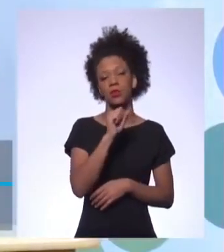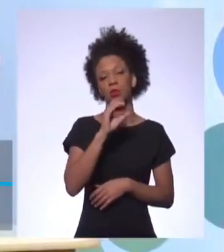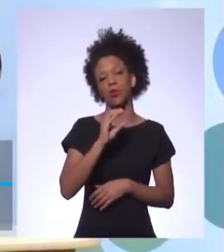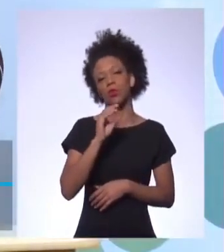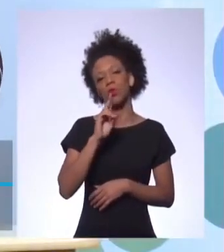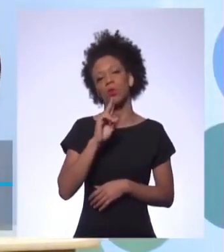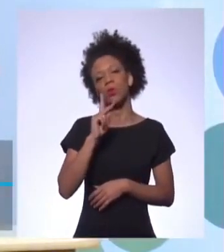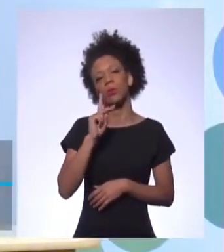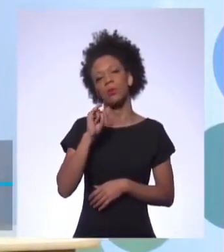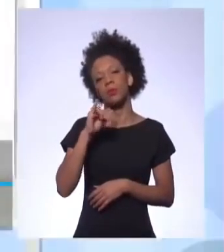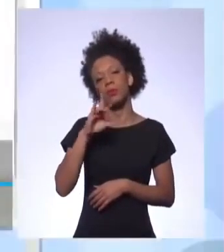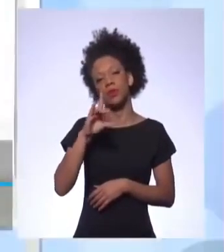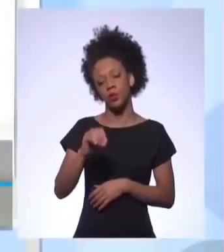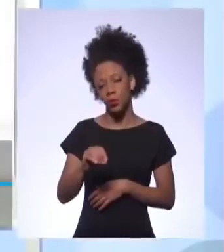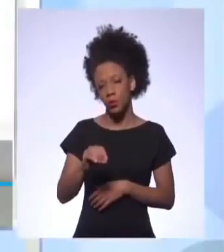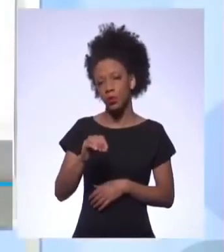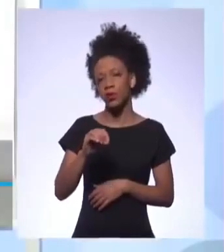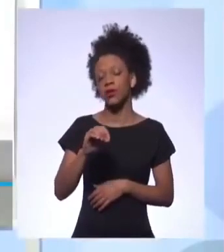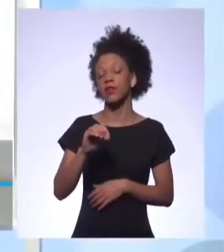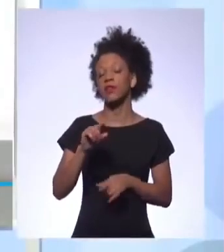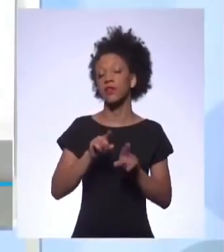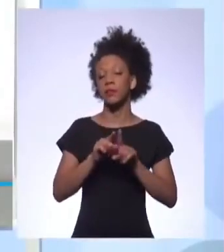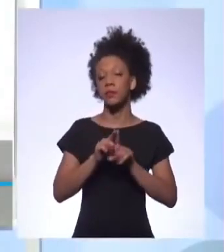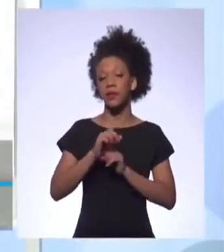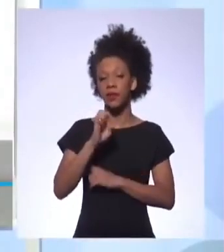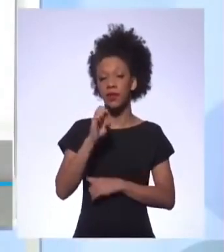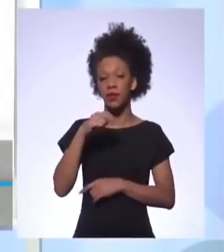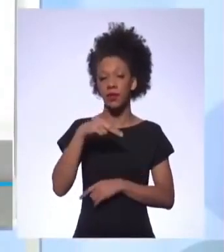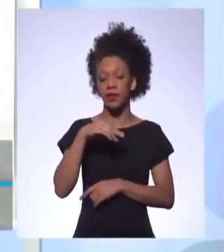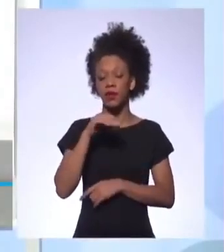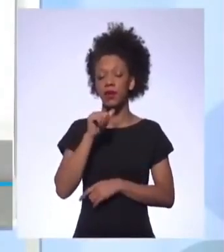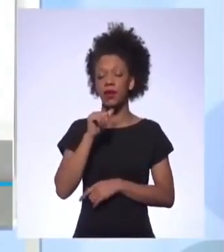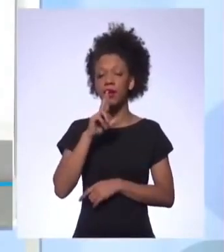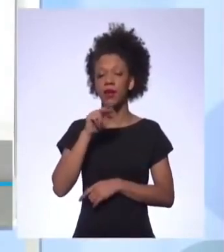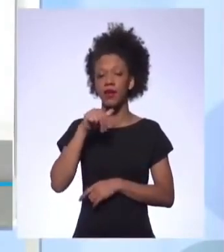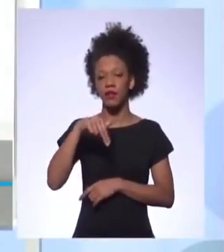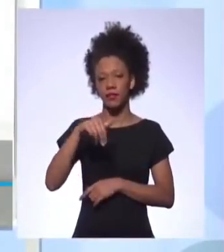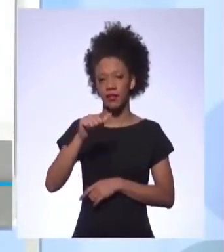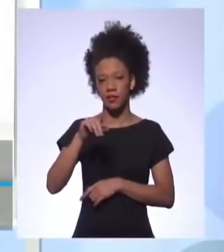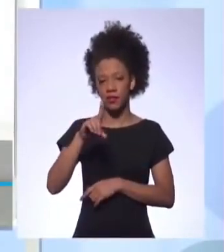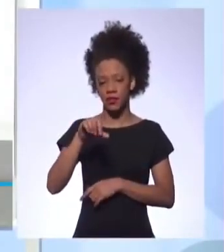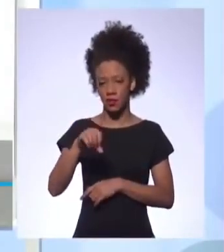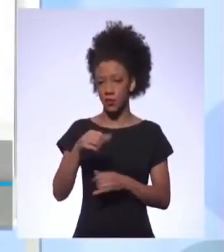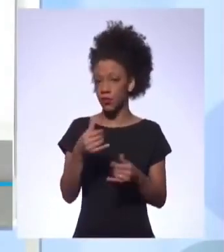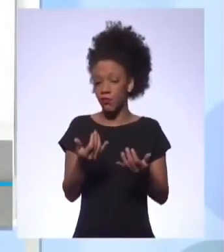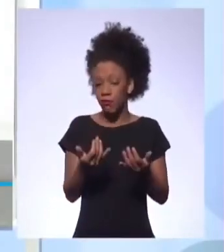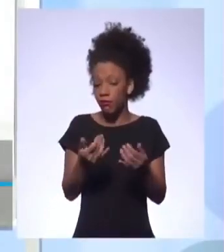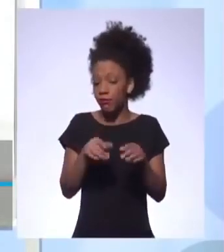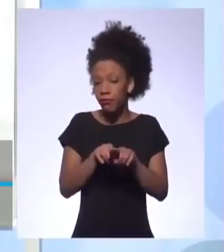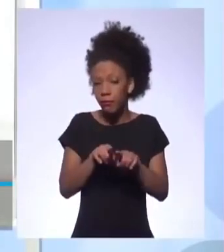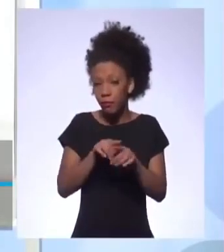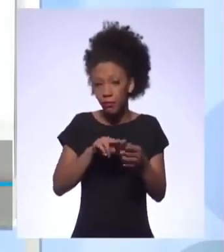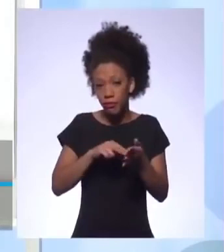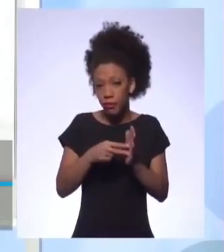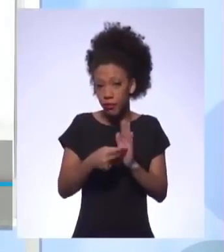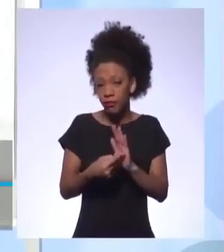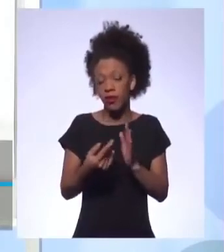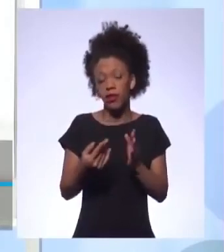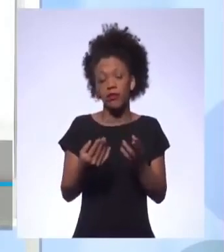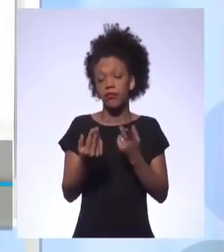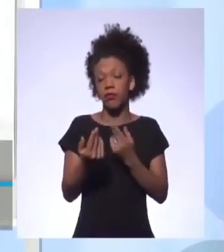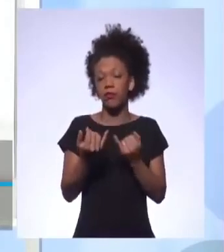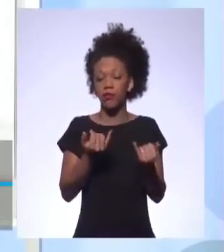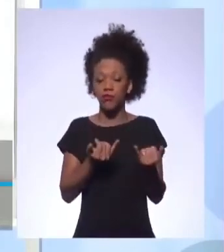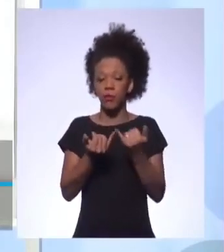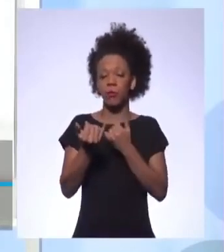da escultura. Isso. Então, a gente usa essa expressão que é a mais comum, I look like my father, eu me pareço com meu pai, mas não vou traduzir desse jeito, vou